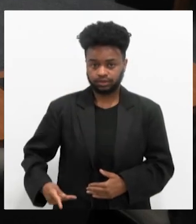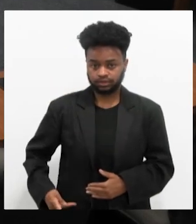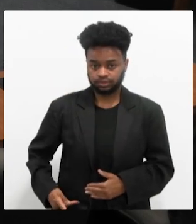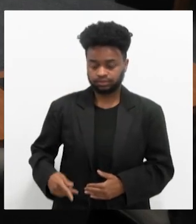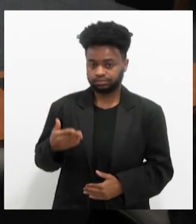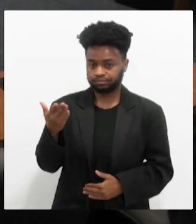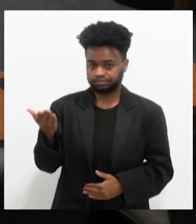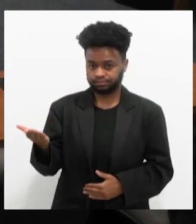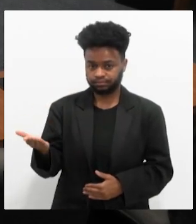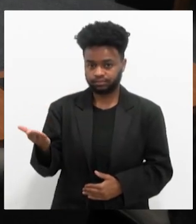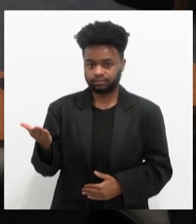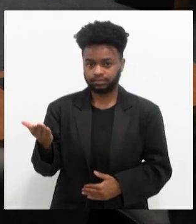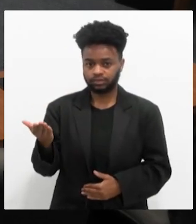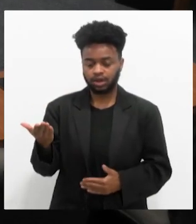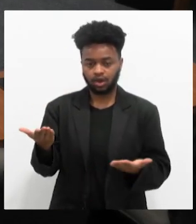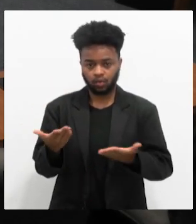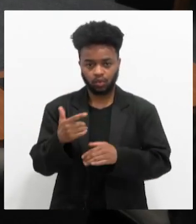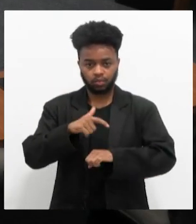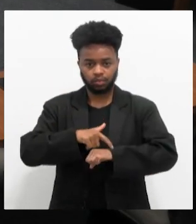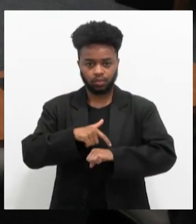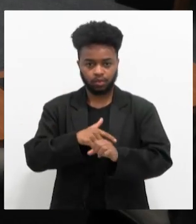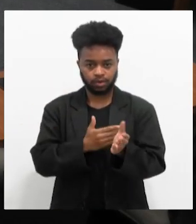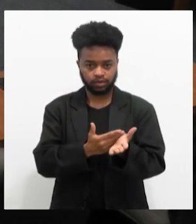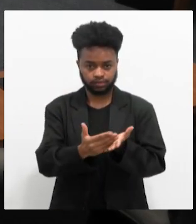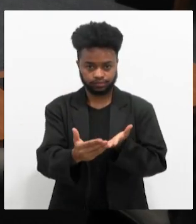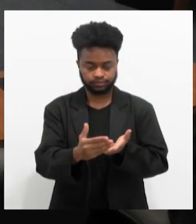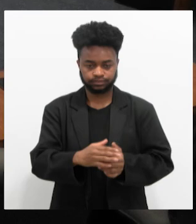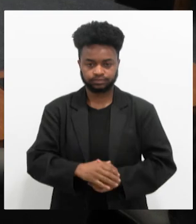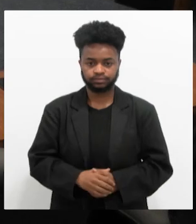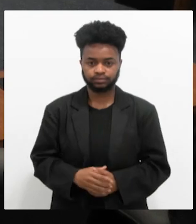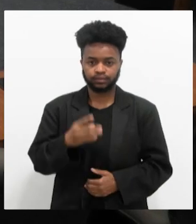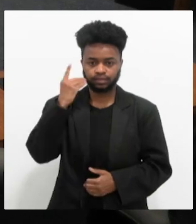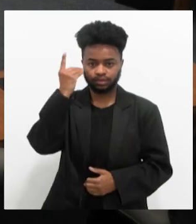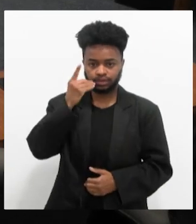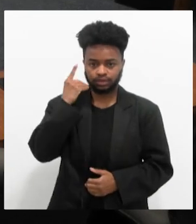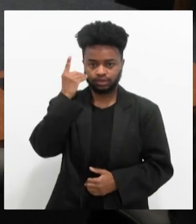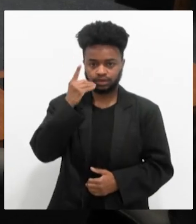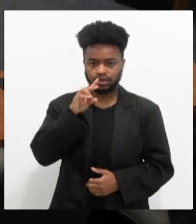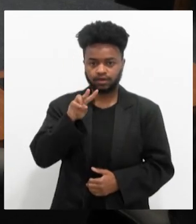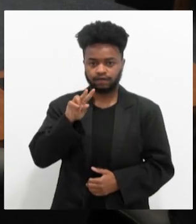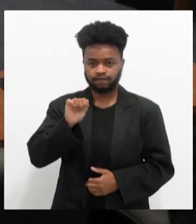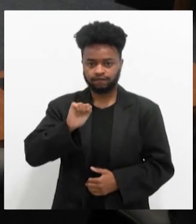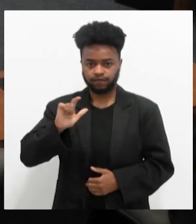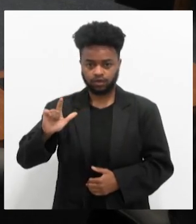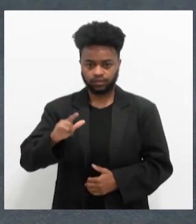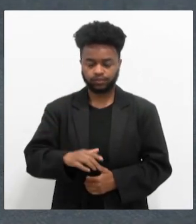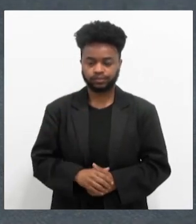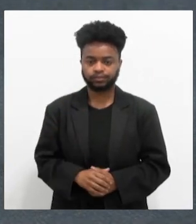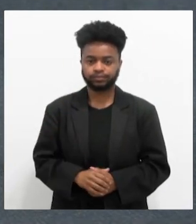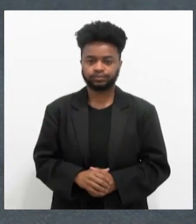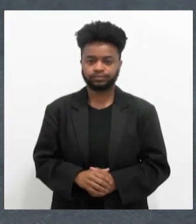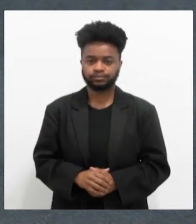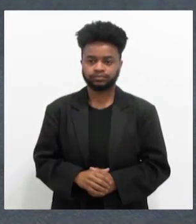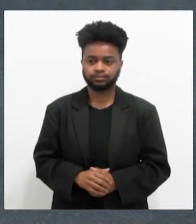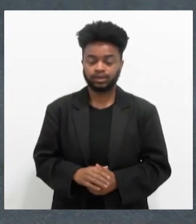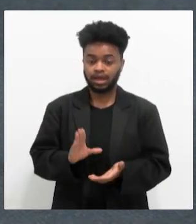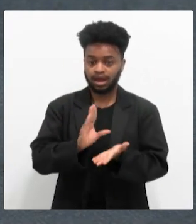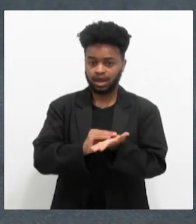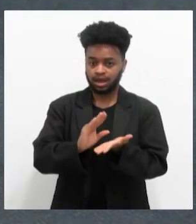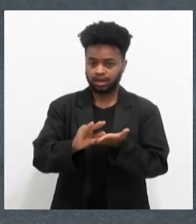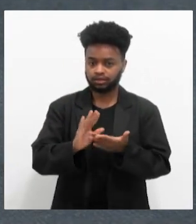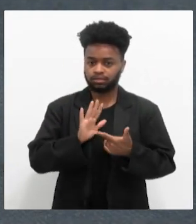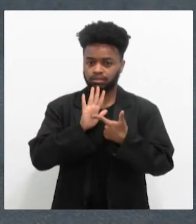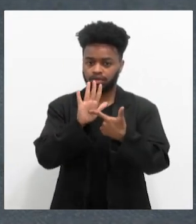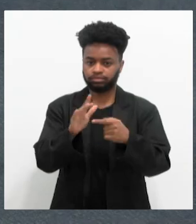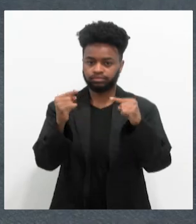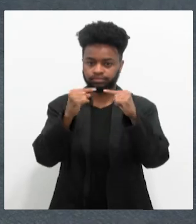presidente do expediente inicial, deputado Valda Ceasa, a ata reflete